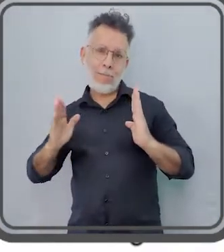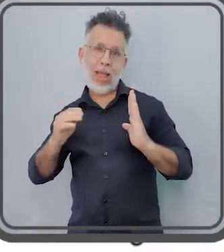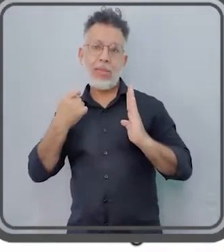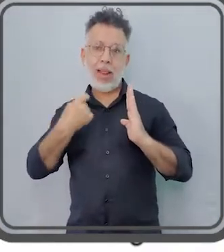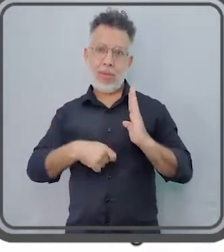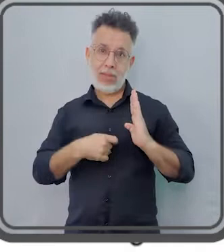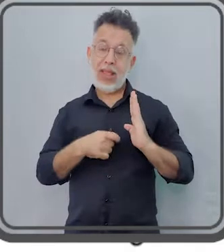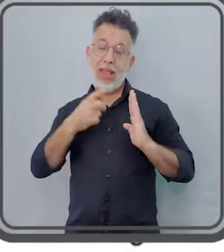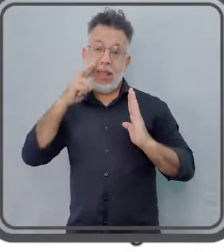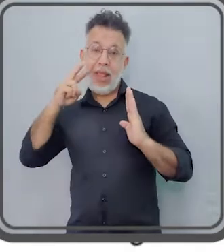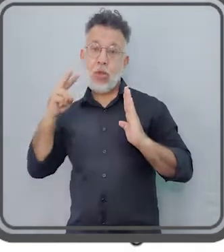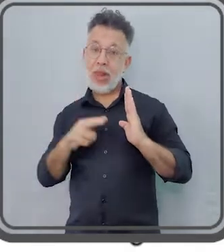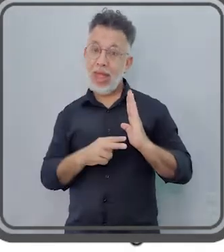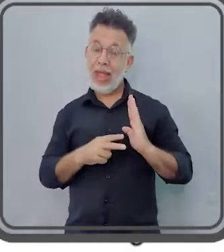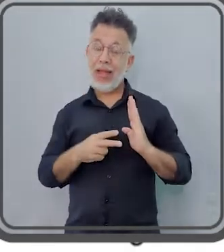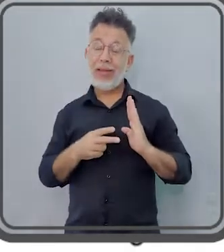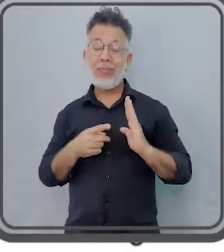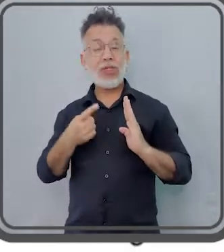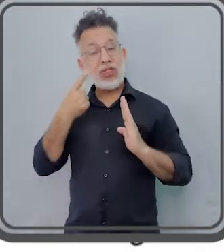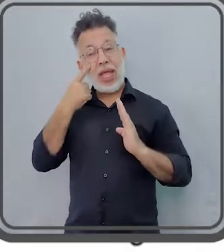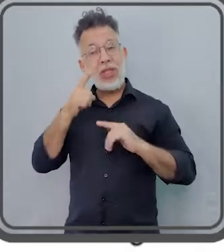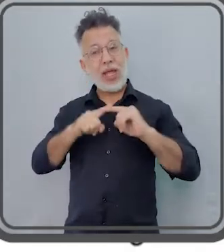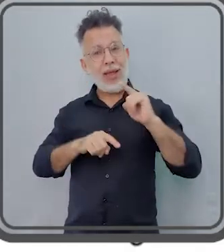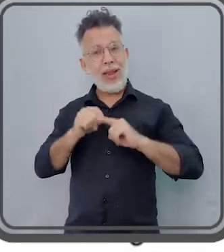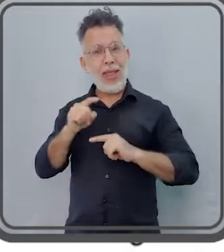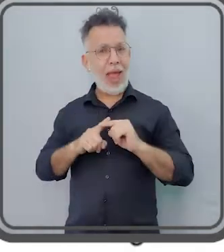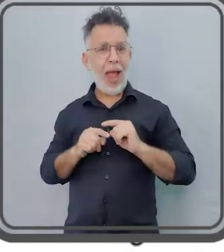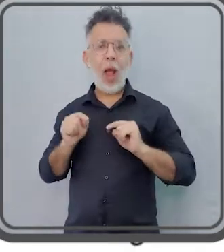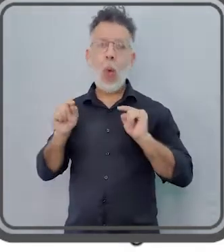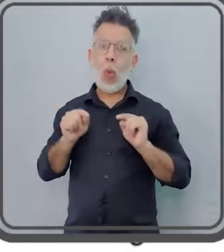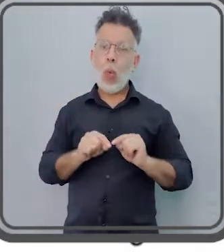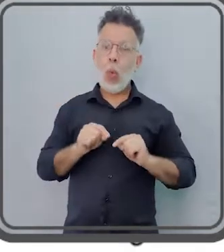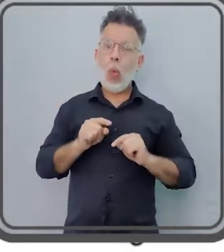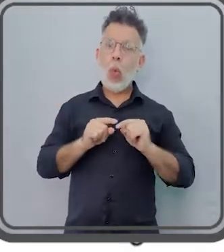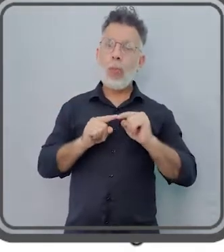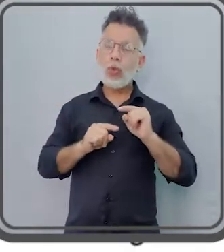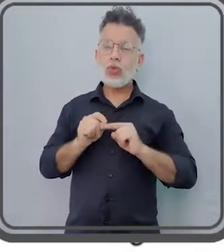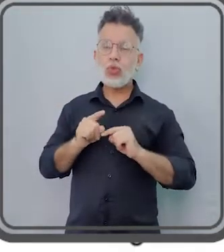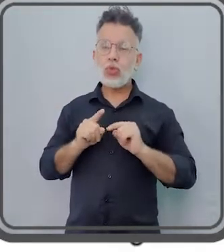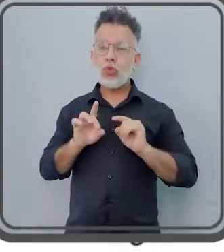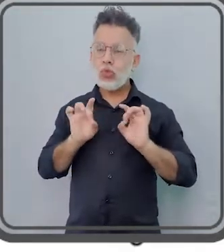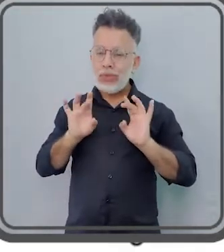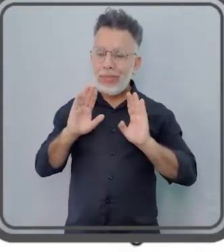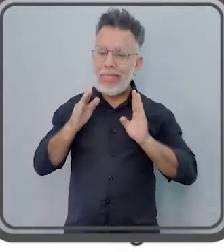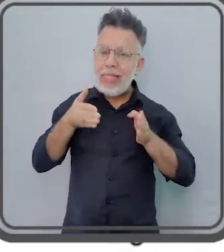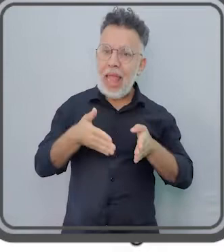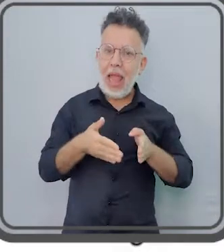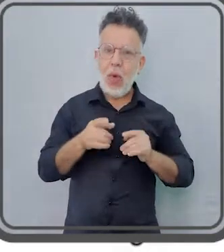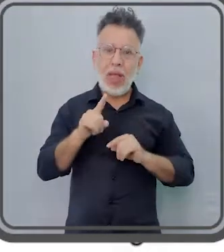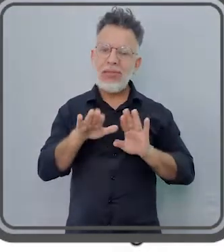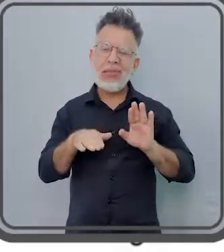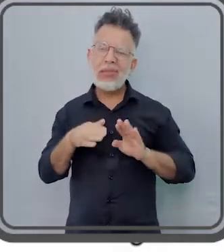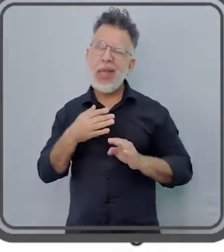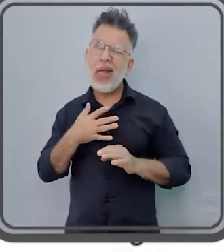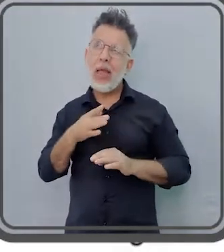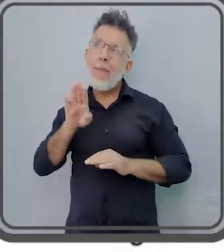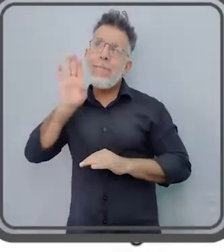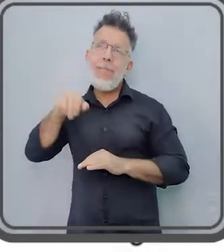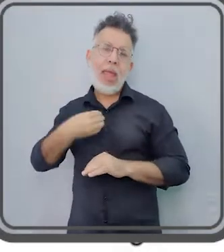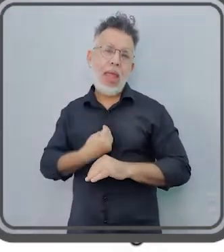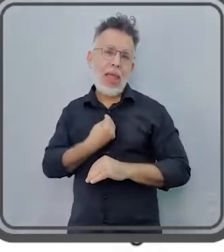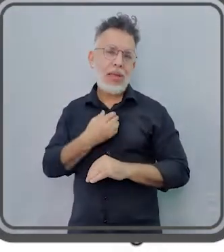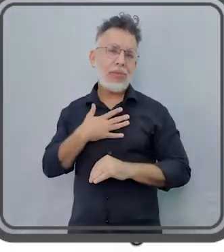é muito decisivo para a criação de um produto, porque a gente não está falando de um produto medicamentoso necessariamente. Às vezes é uma fase de bem-estar,